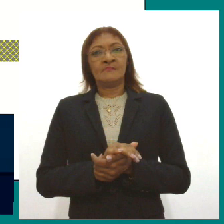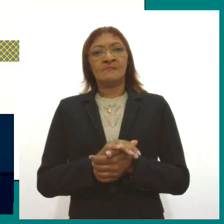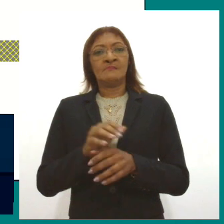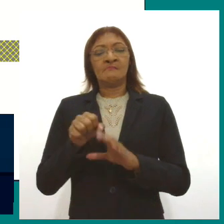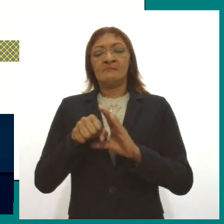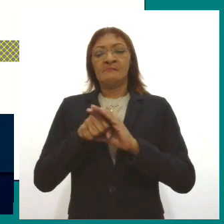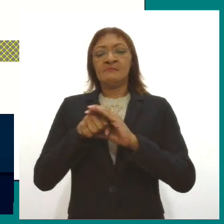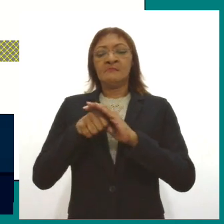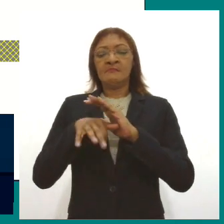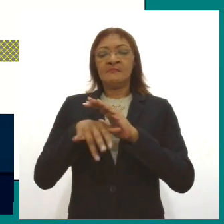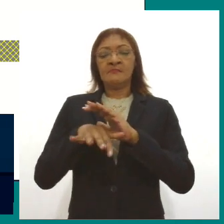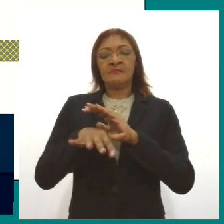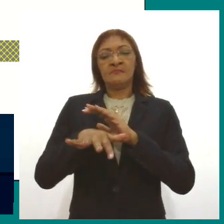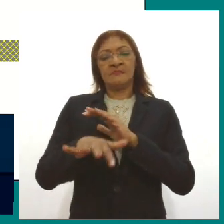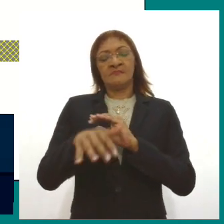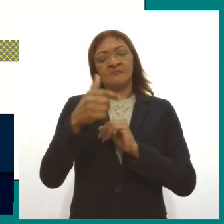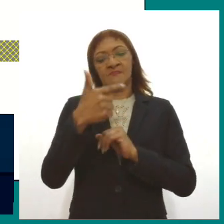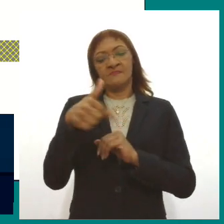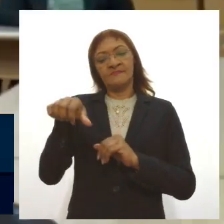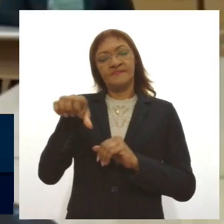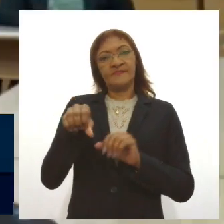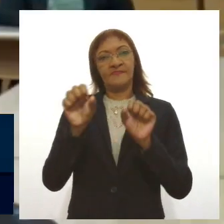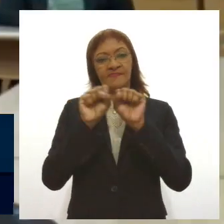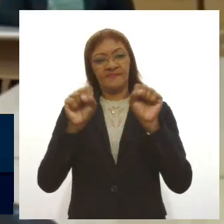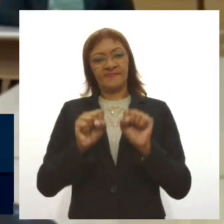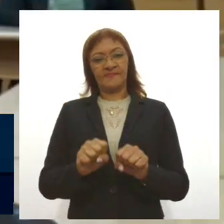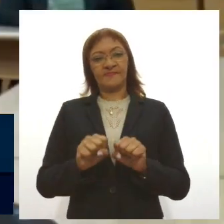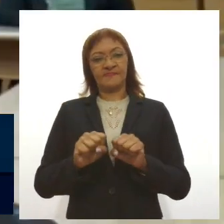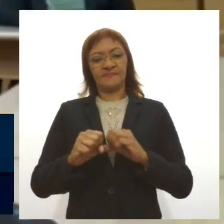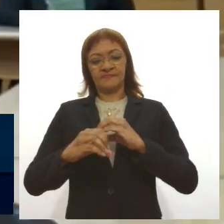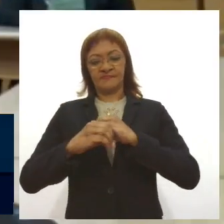gente já tem 29 sistemas implantados